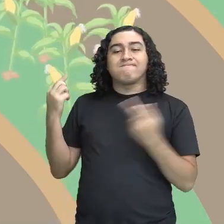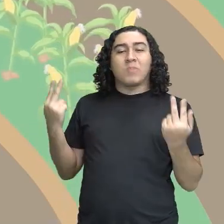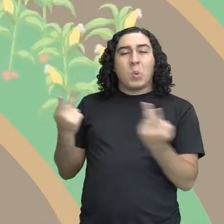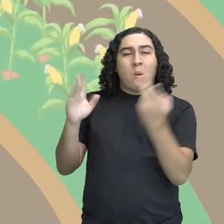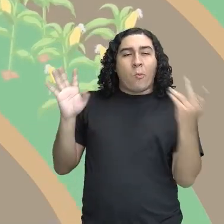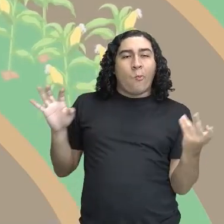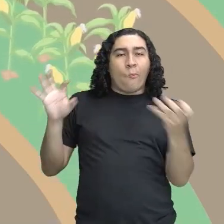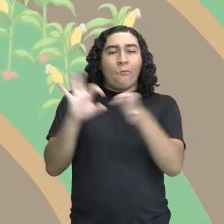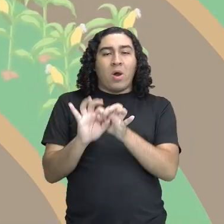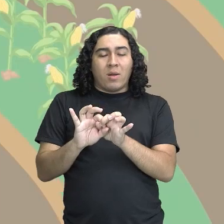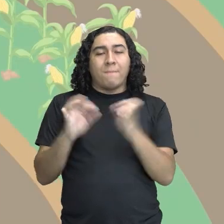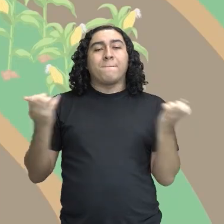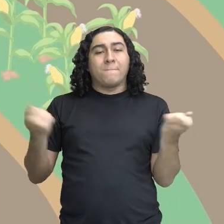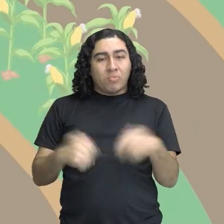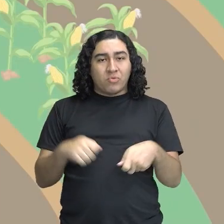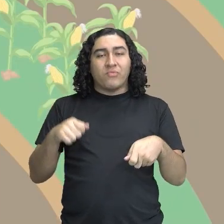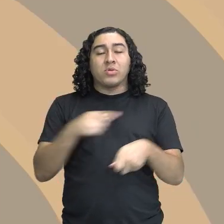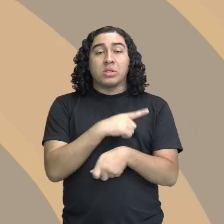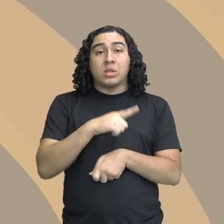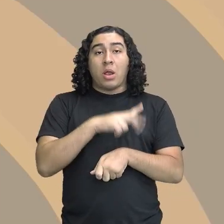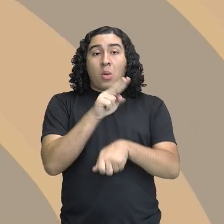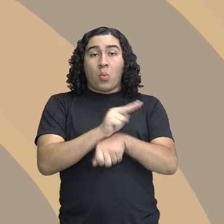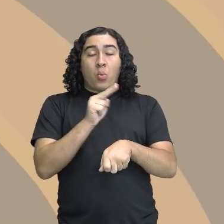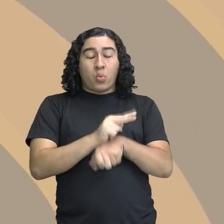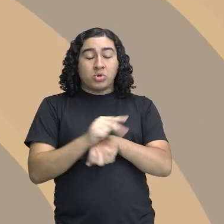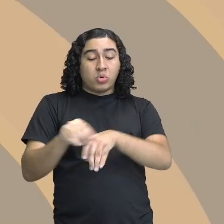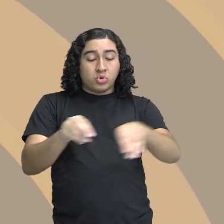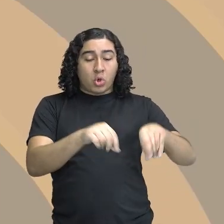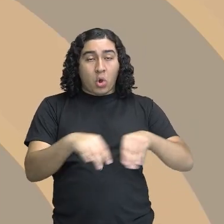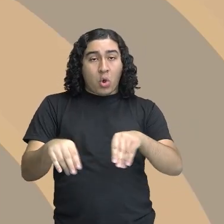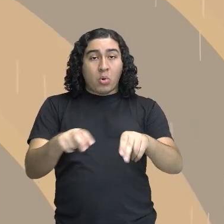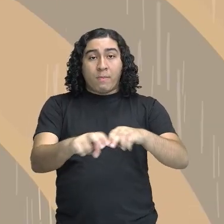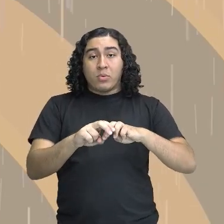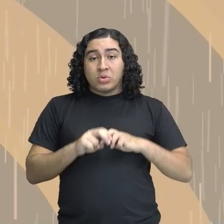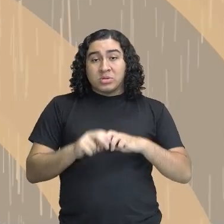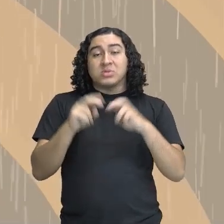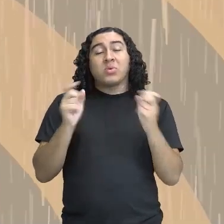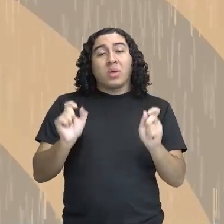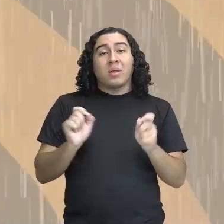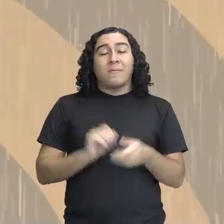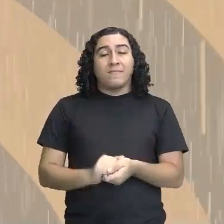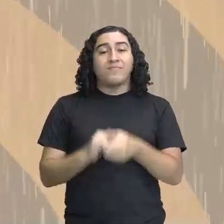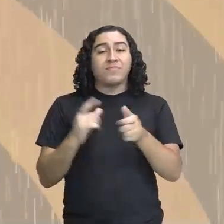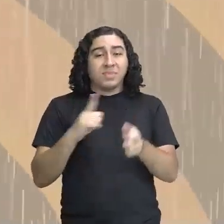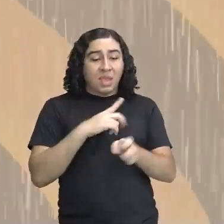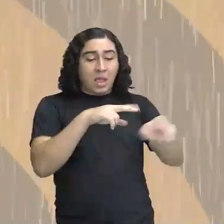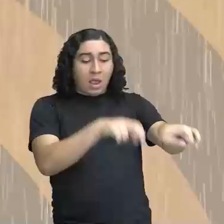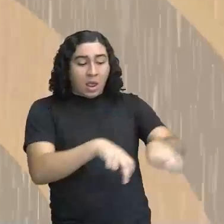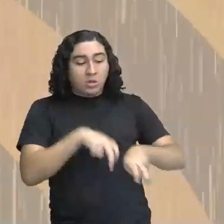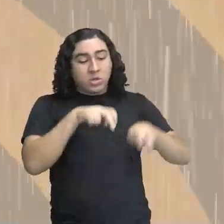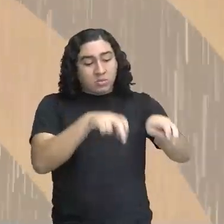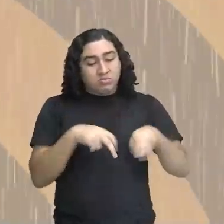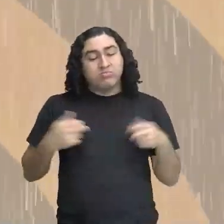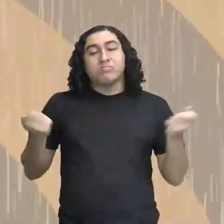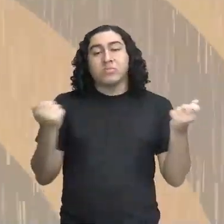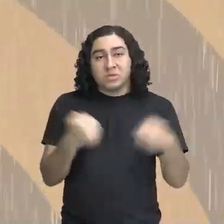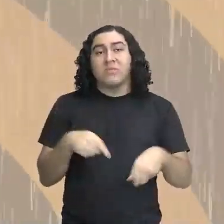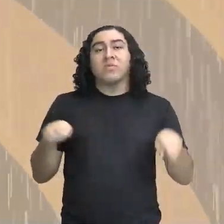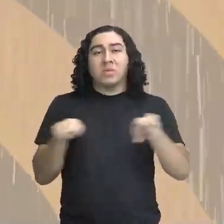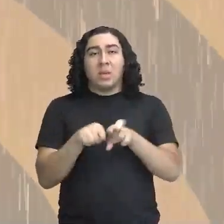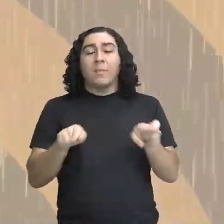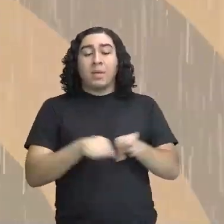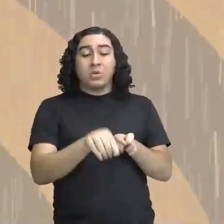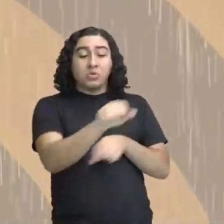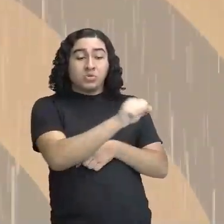essa água, essa hidratação do solo. E com isso eles vão conseguir produzir, vão conseguir cultivar